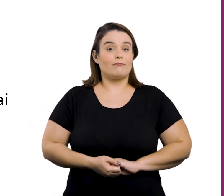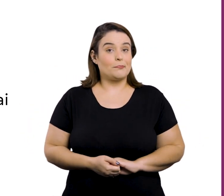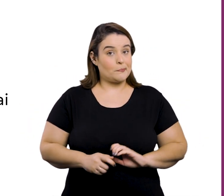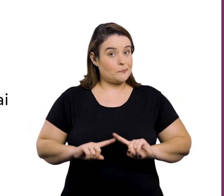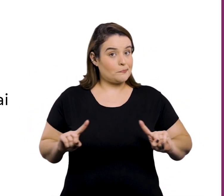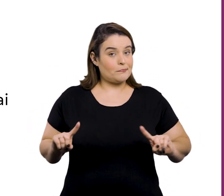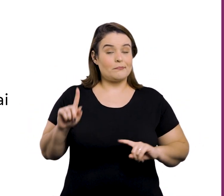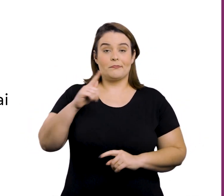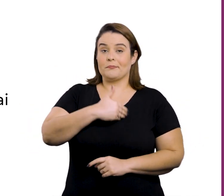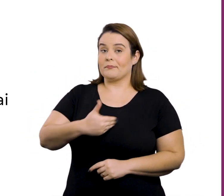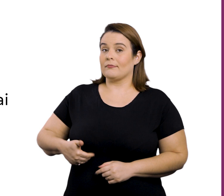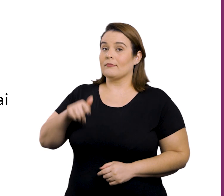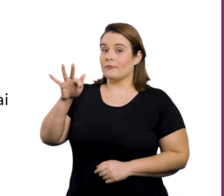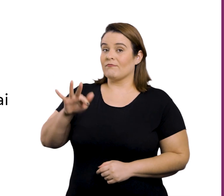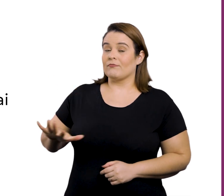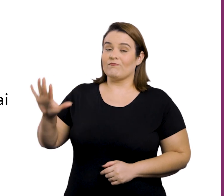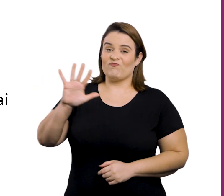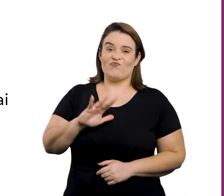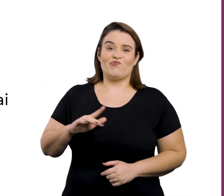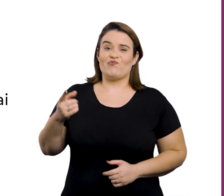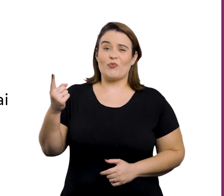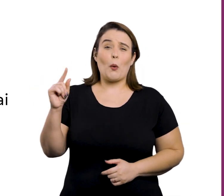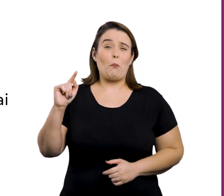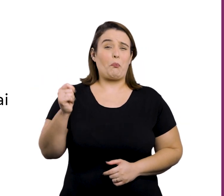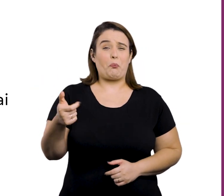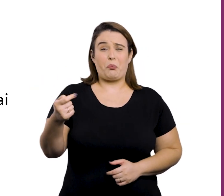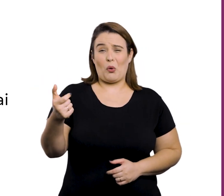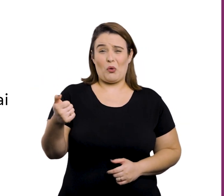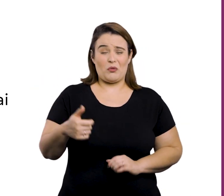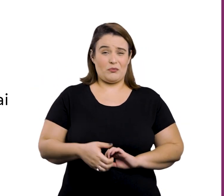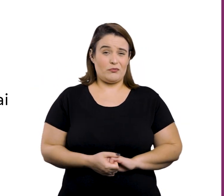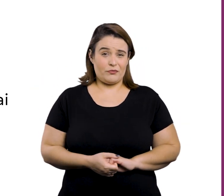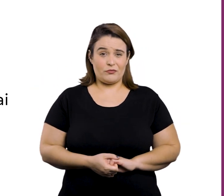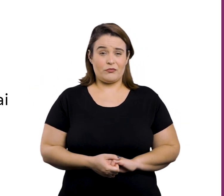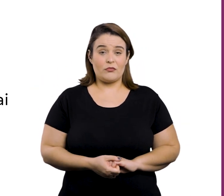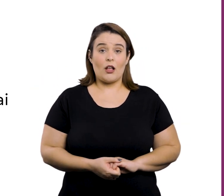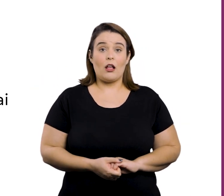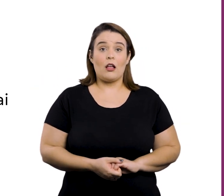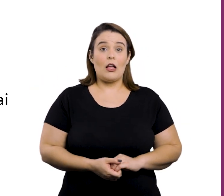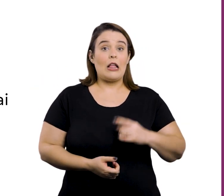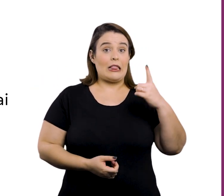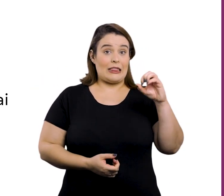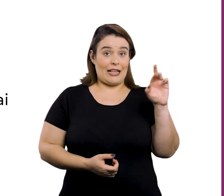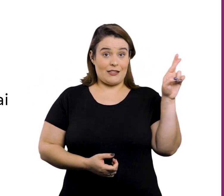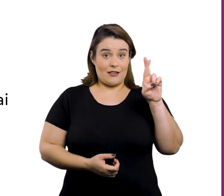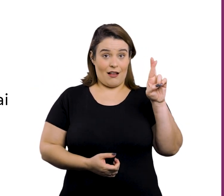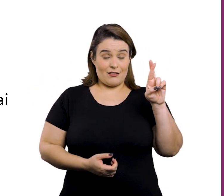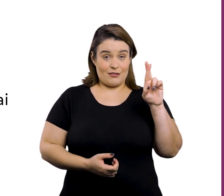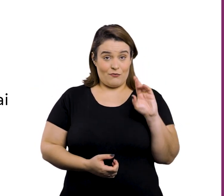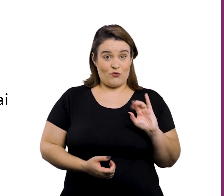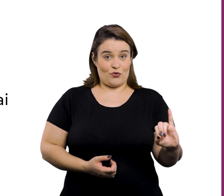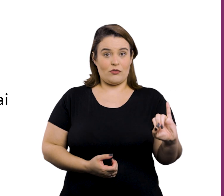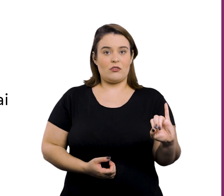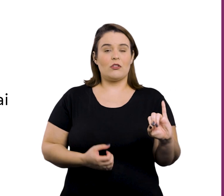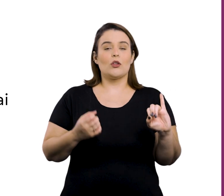que acontece é que o governo federal contribui de forma insuficiente. R$ 2 de cada R$ 10